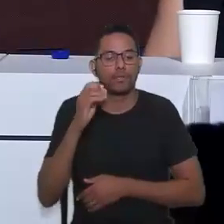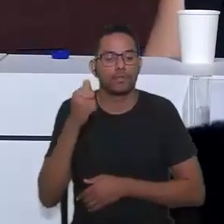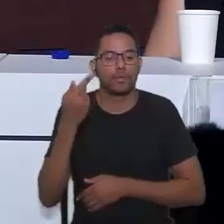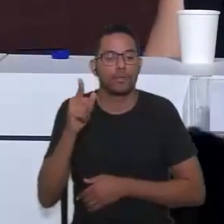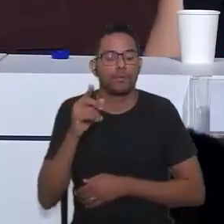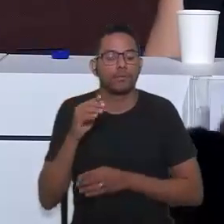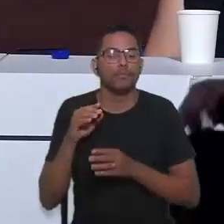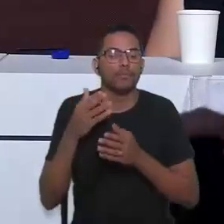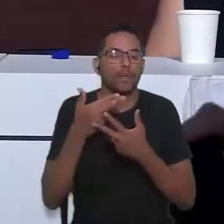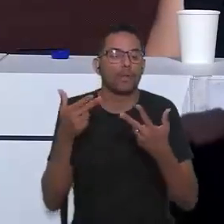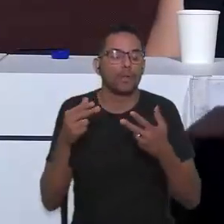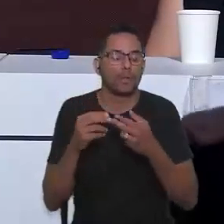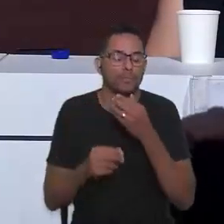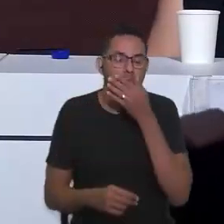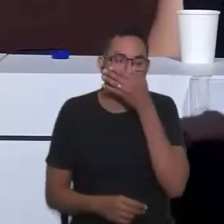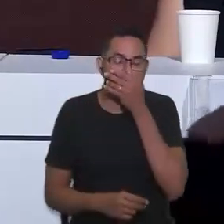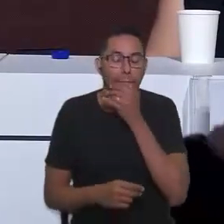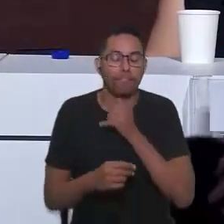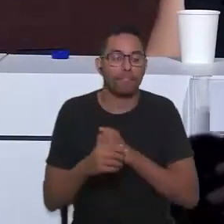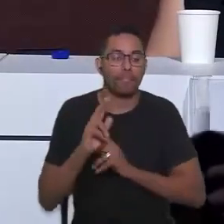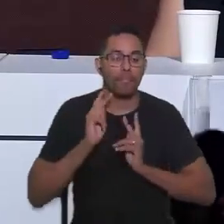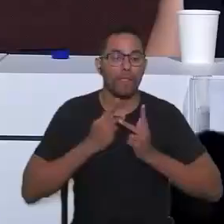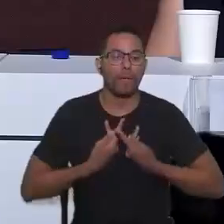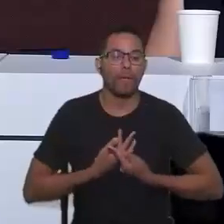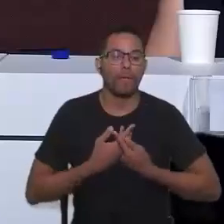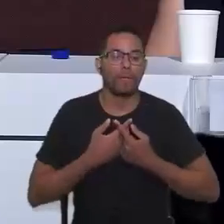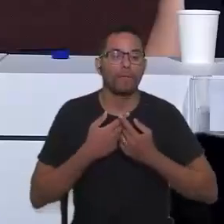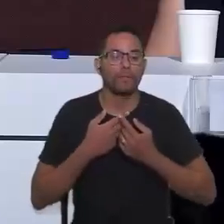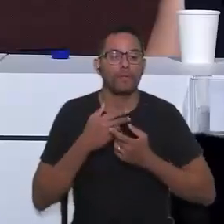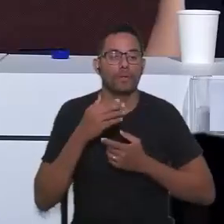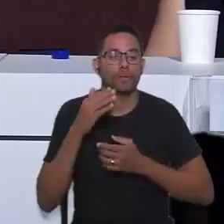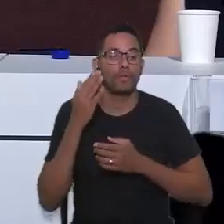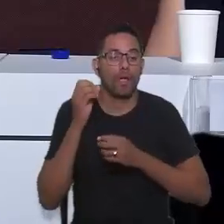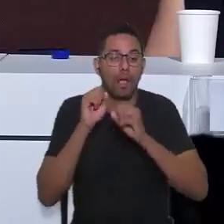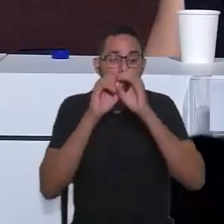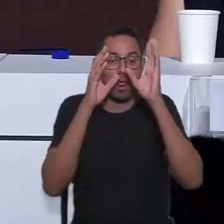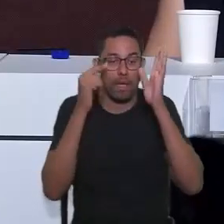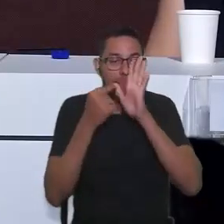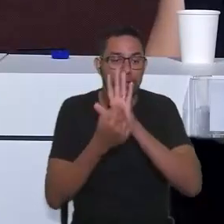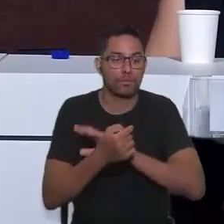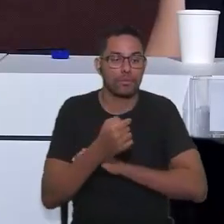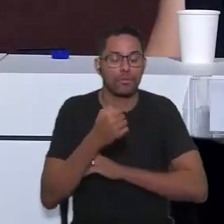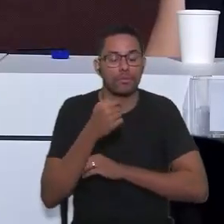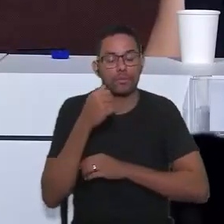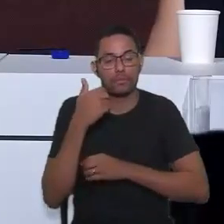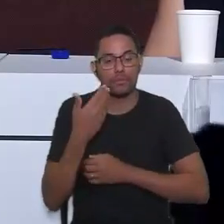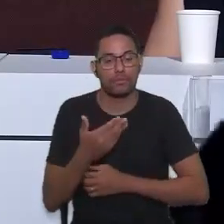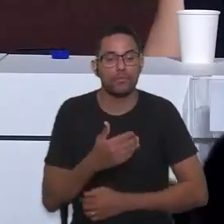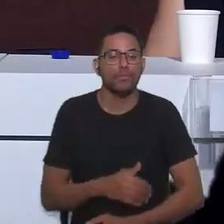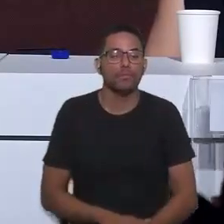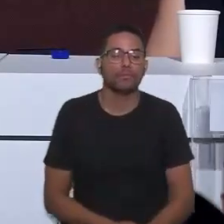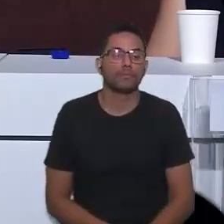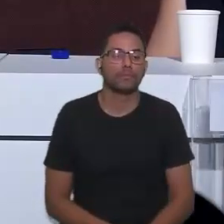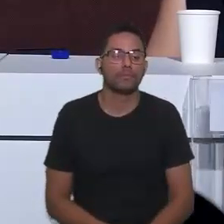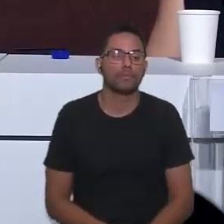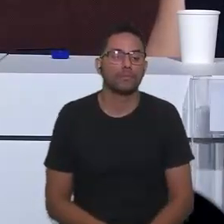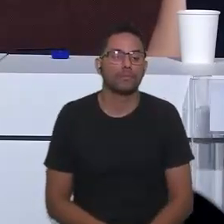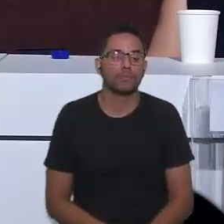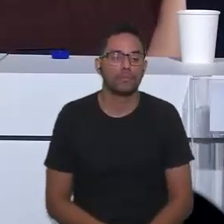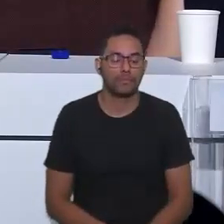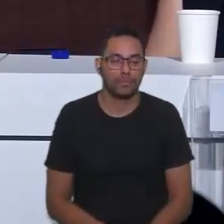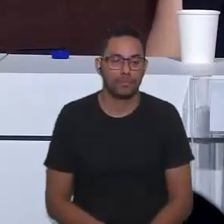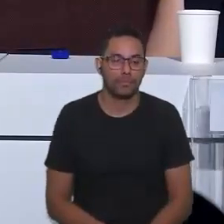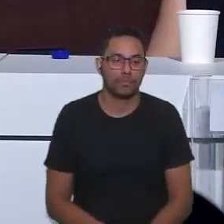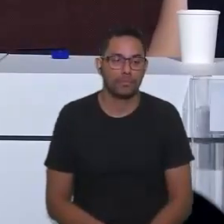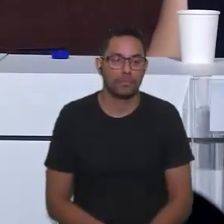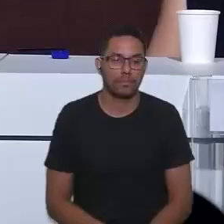entre as coisas e estabelecer uma medida que esclareça às pessoas. Então isso é muito estonteante, eu diria,